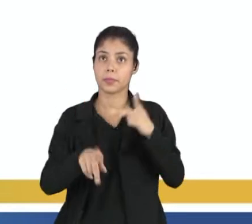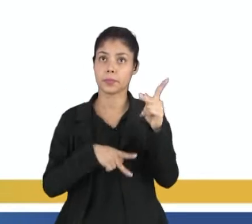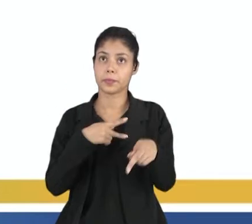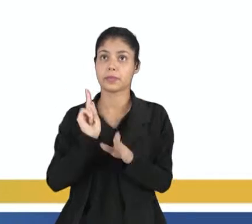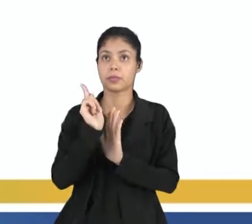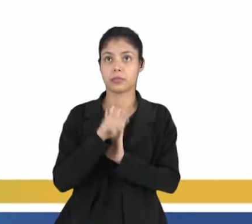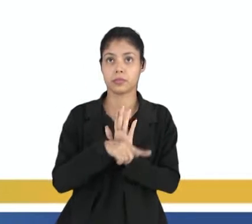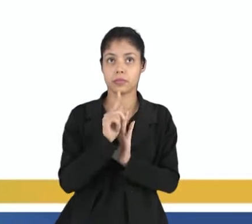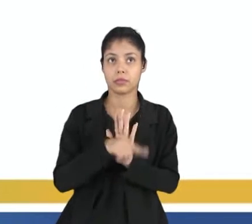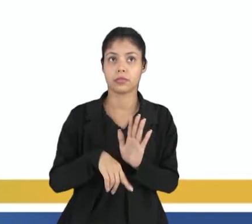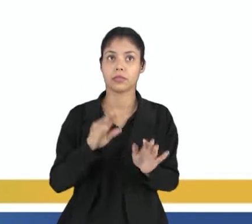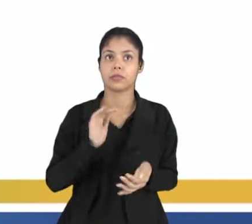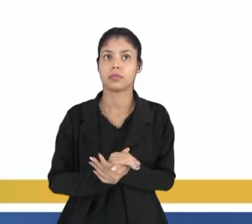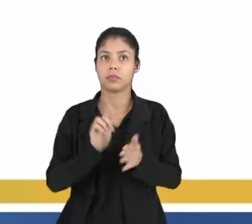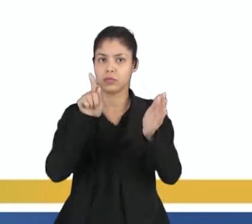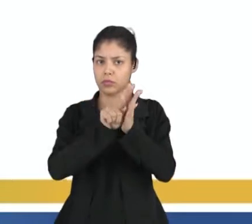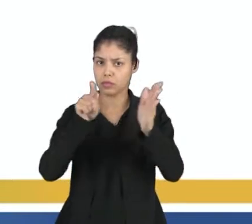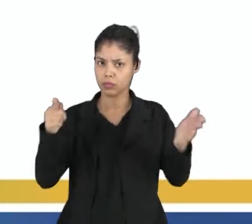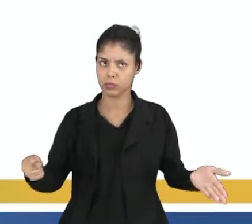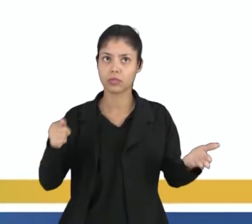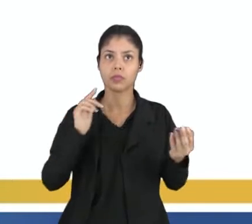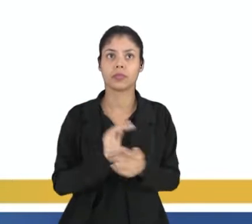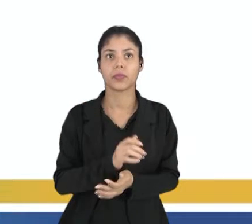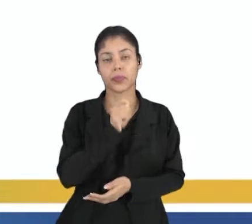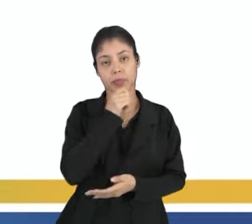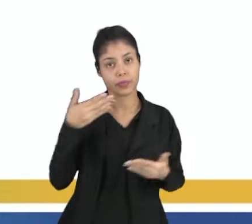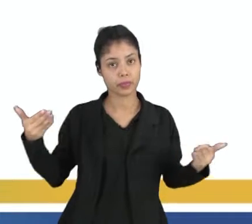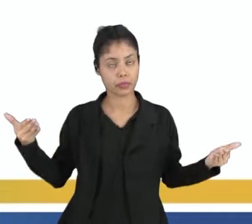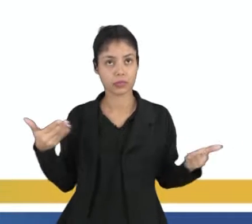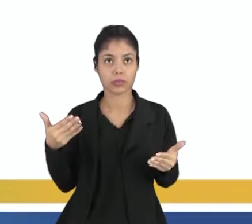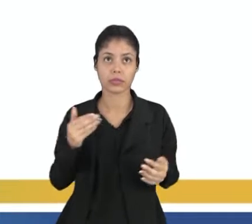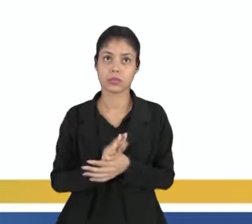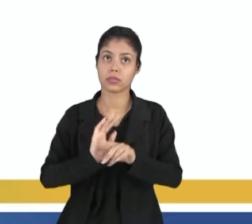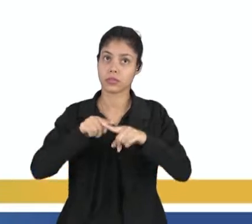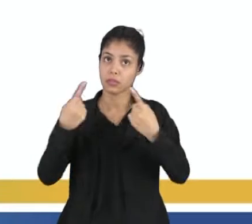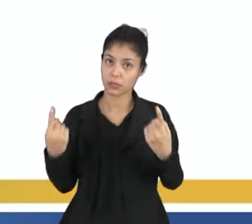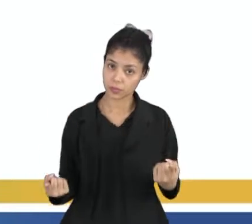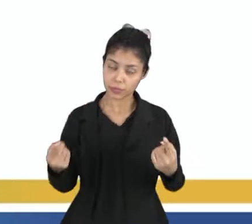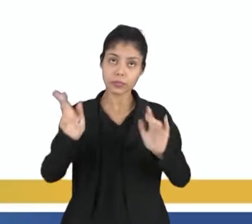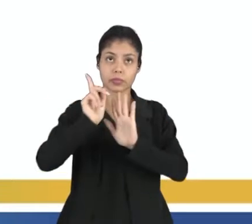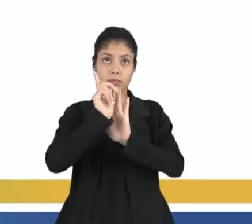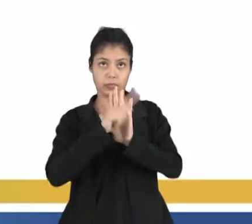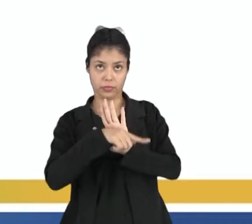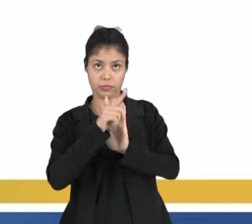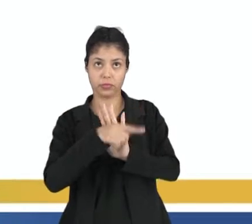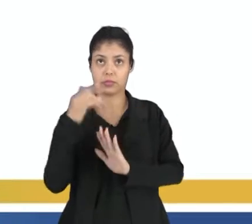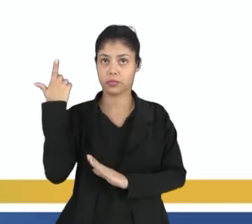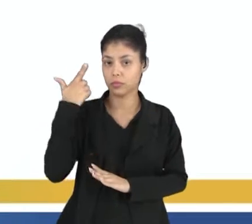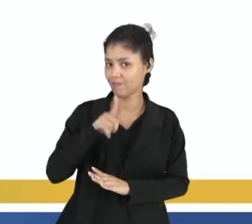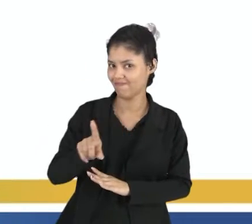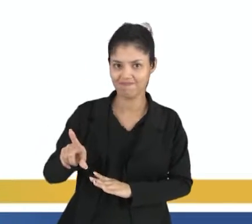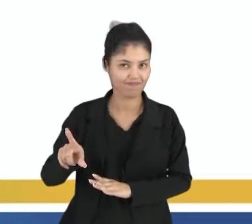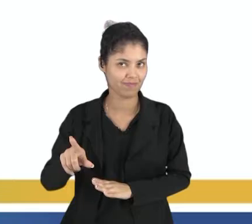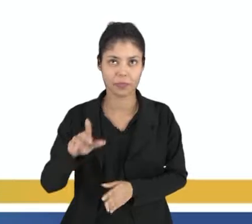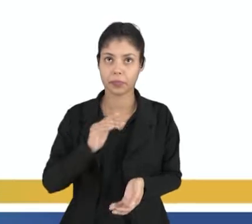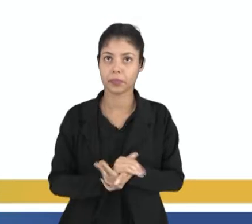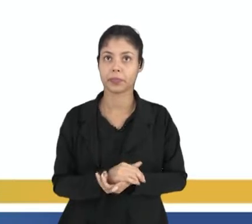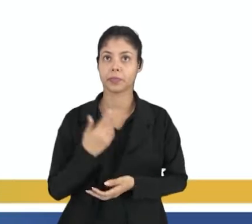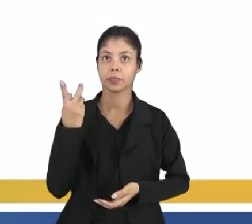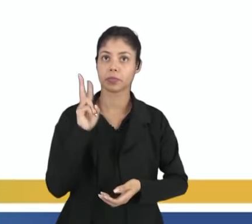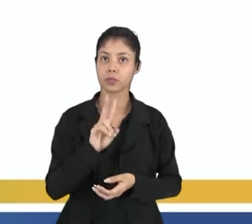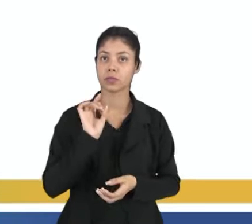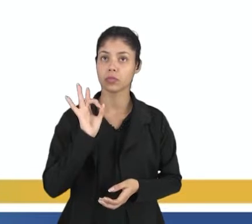a popularidade desse gênero no meio jornalístico atual. Porém, esse gênero não ganhou